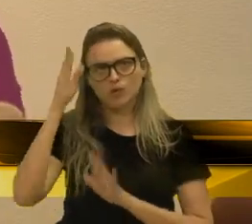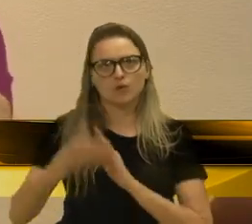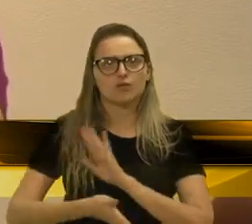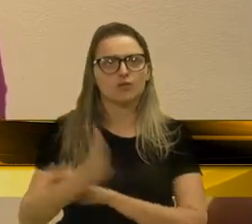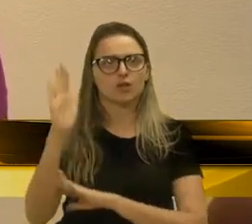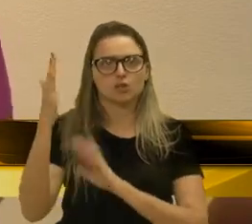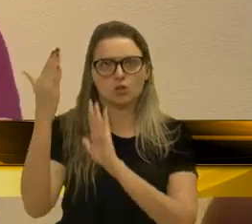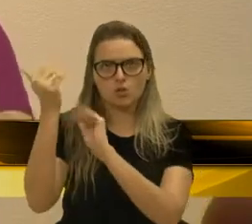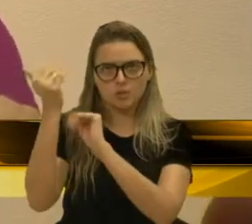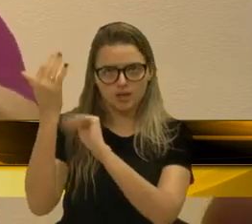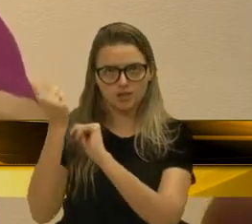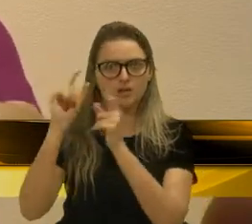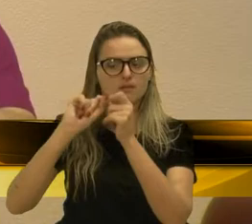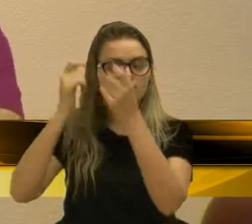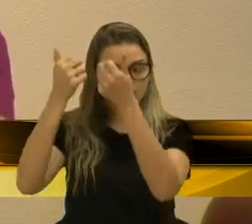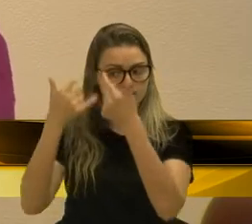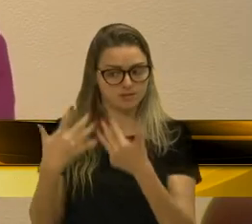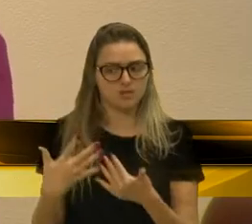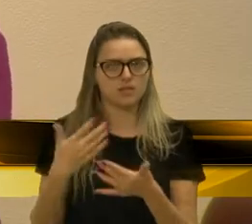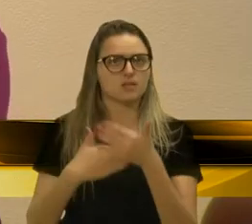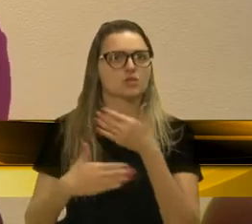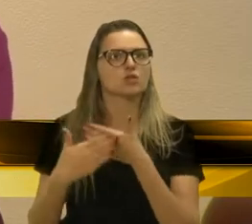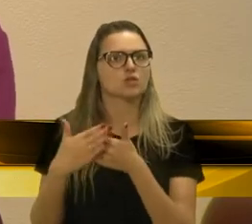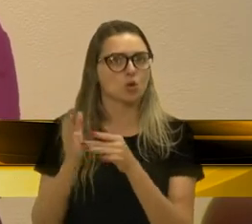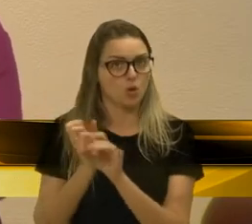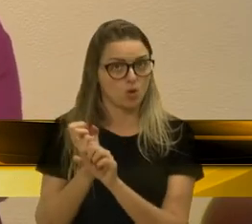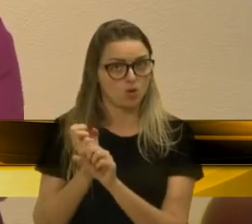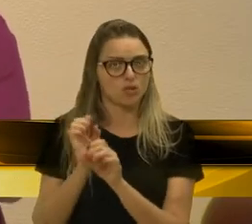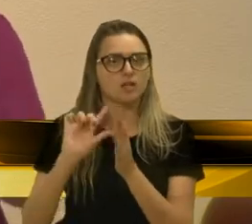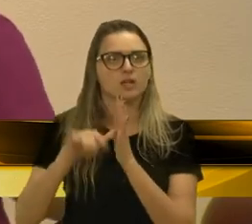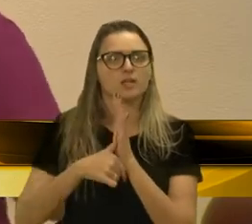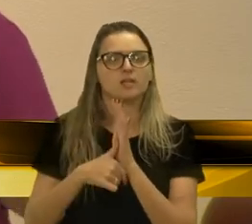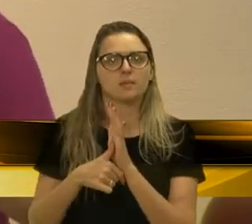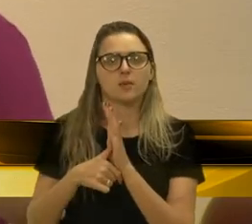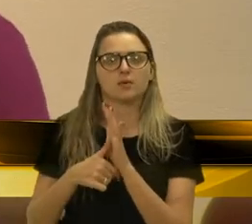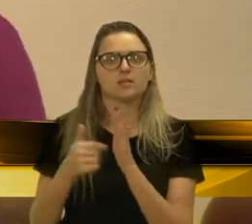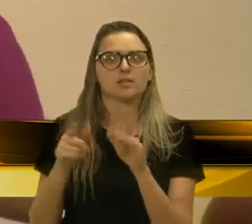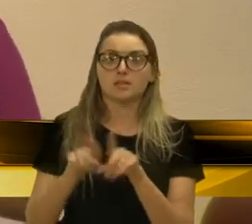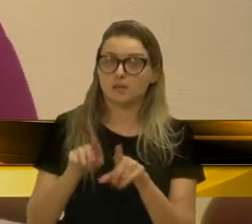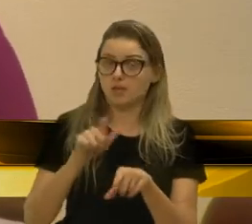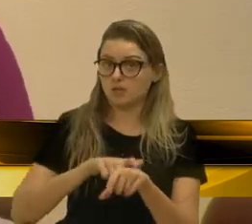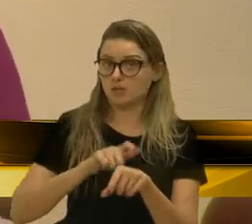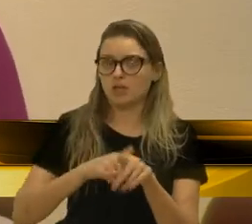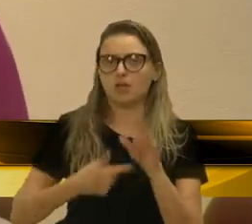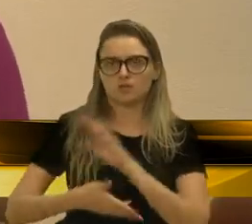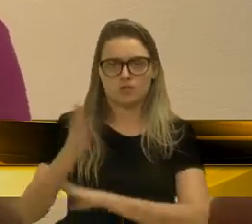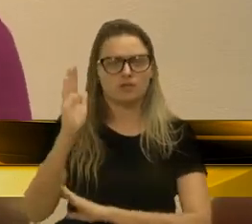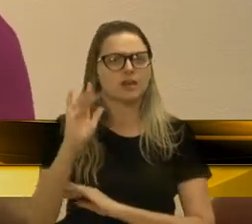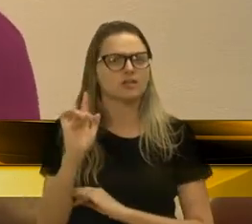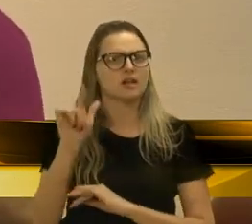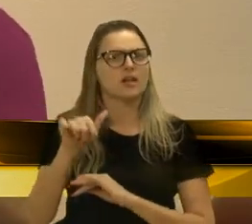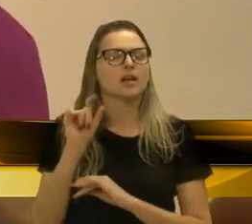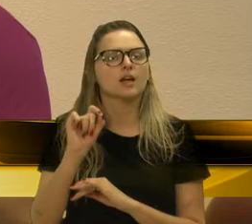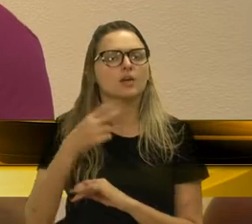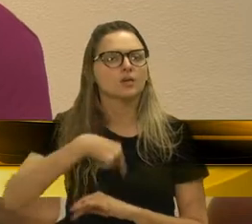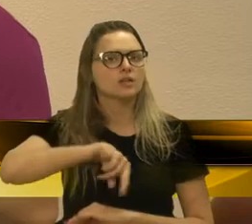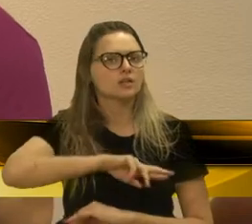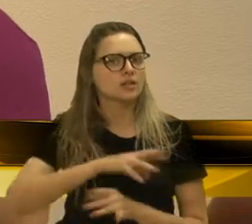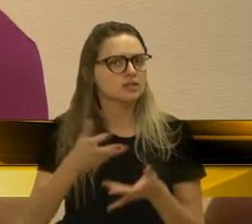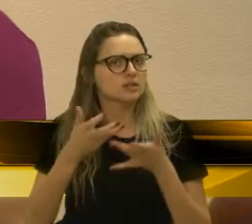Espanha, prestou contas, não só prestou contas depois da viagem, prestou contas durante a viagem. Então, é essa questão